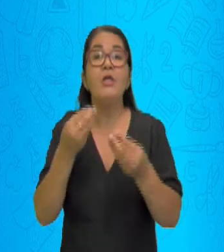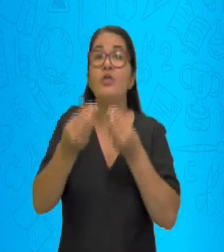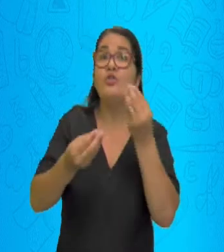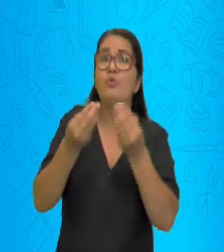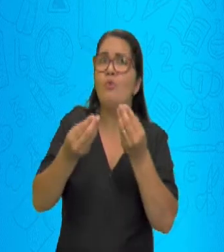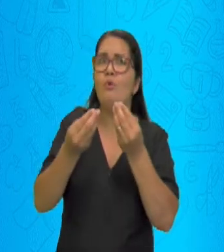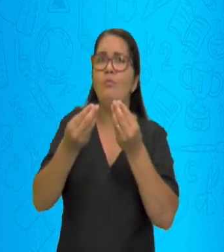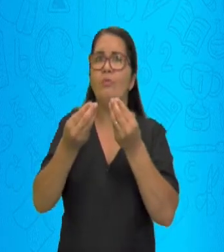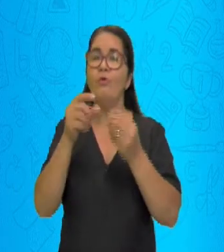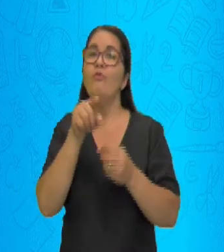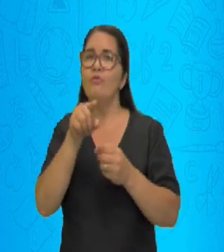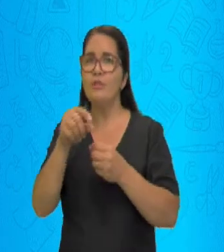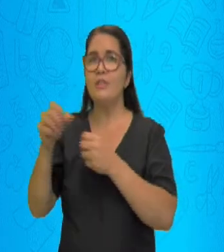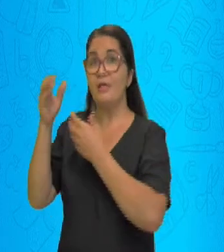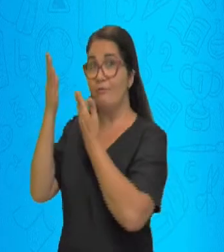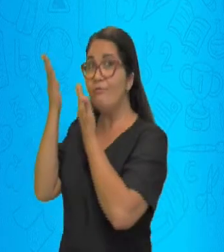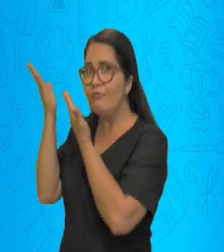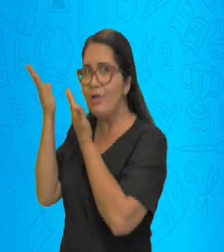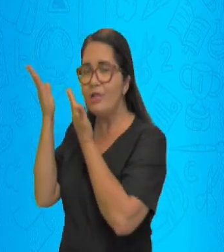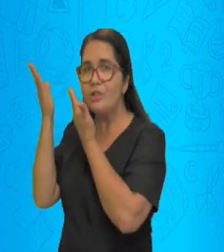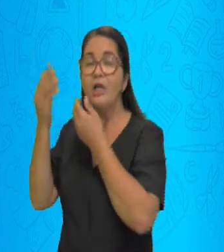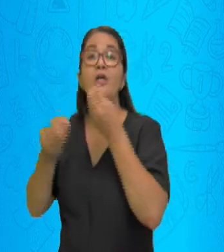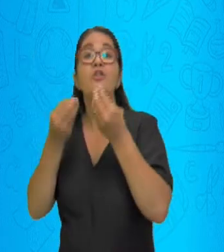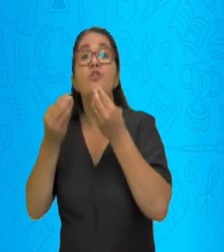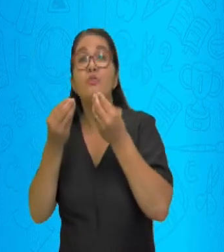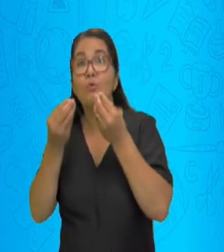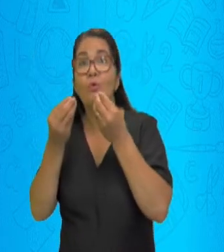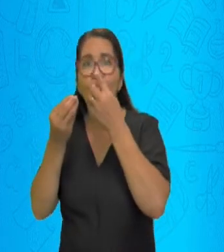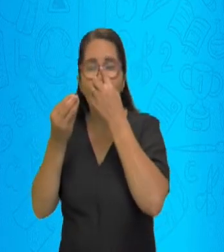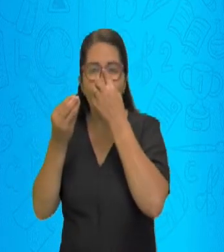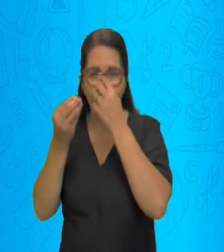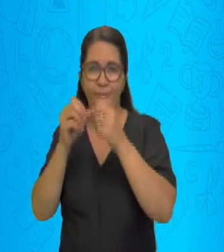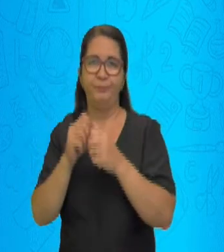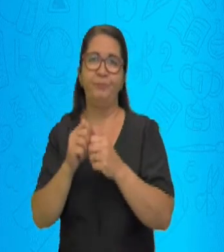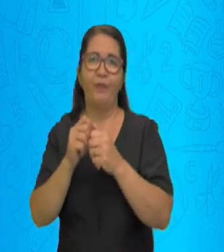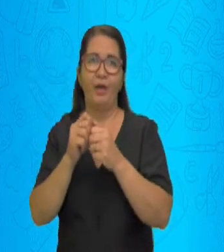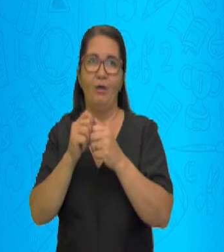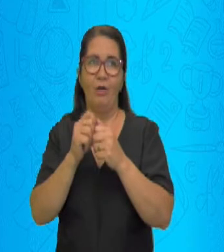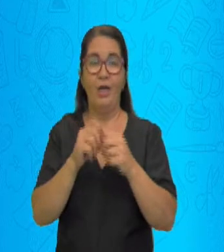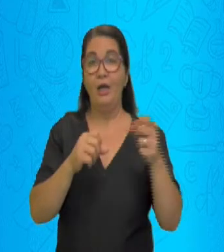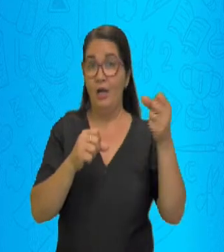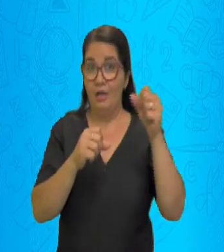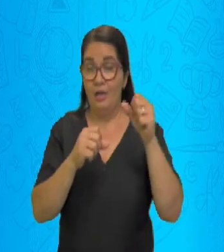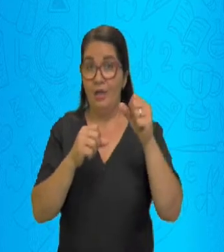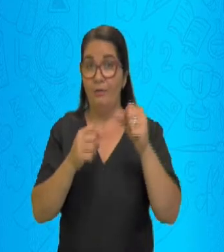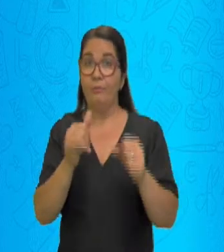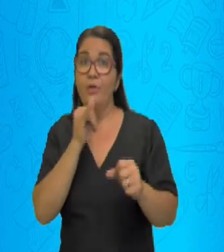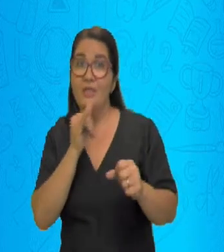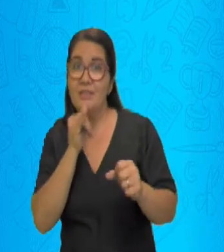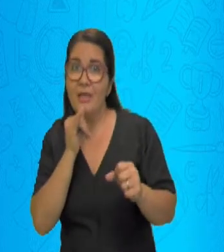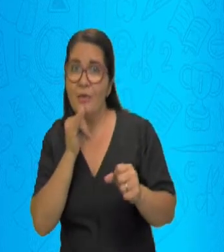no propriedade de fechamento. Por exemplo, se eu somar 8 mais